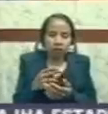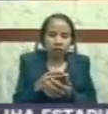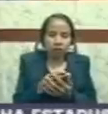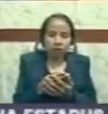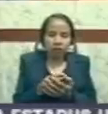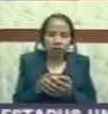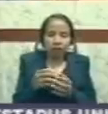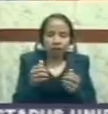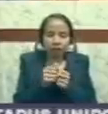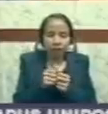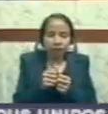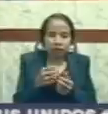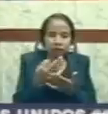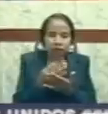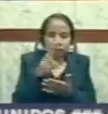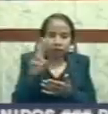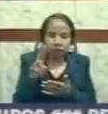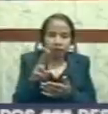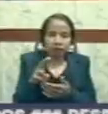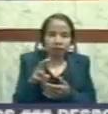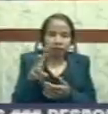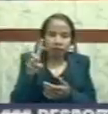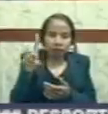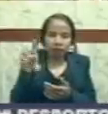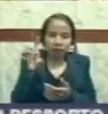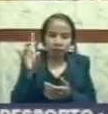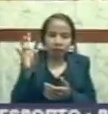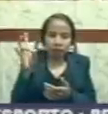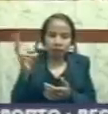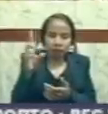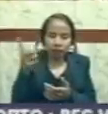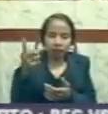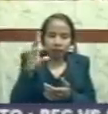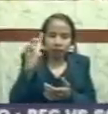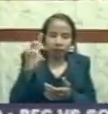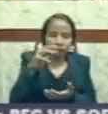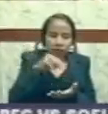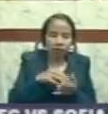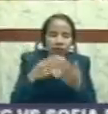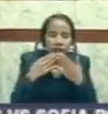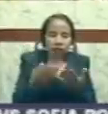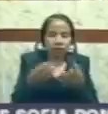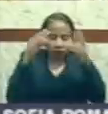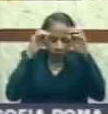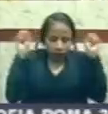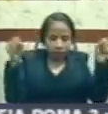207.430.000. Total para financiamento da despesa, 127 milhões. Obrigada, senhor